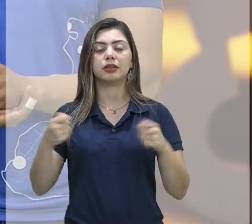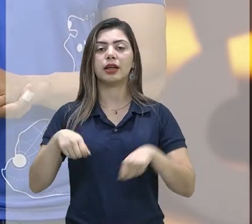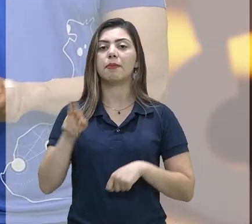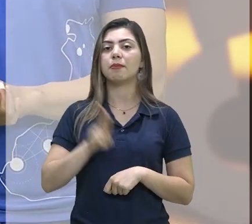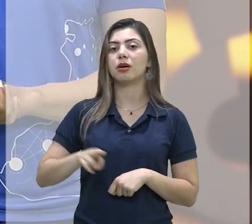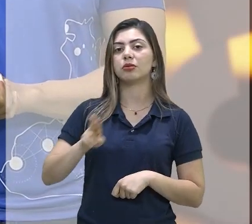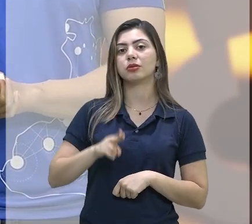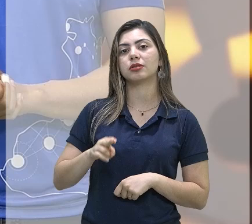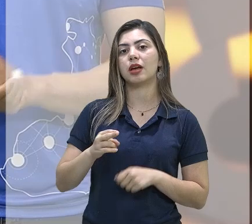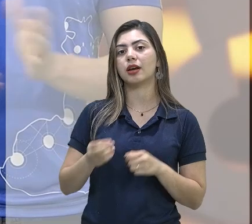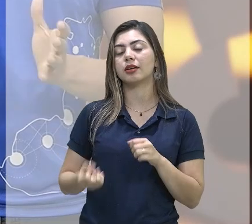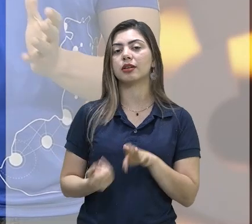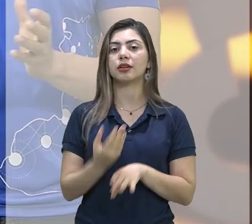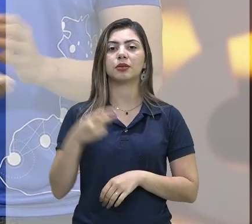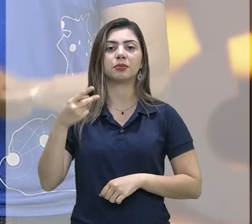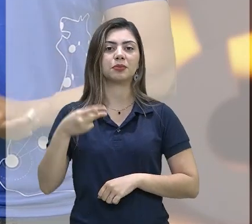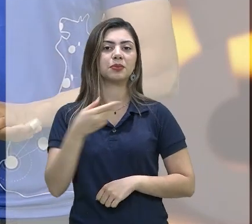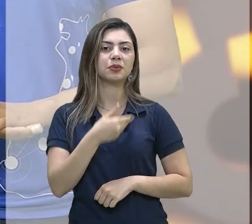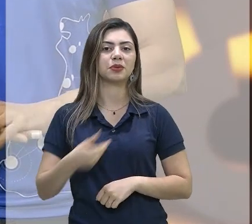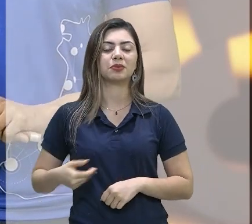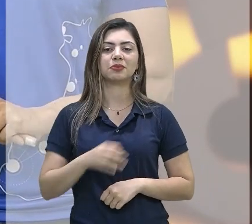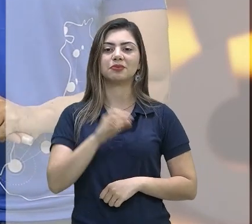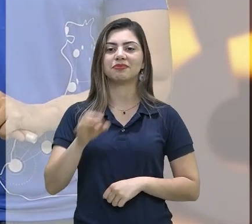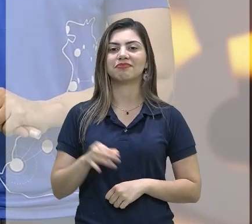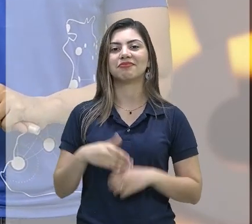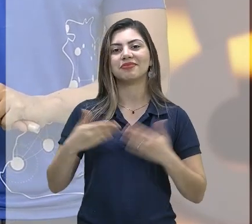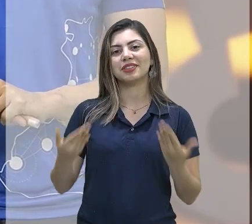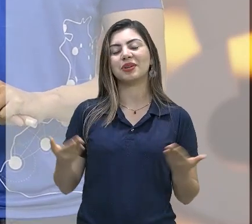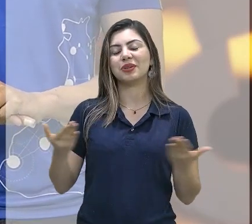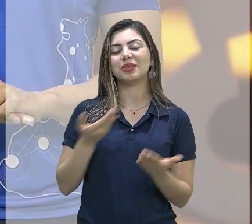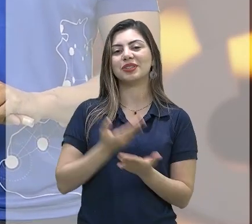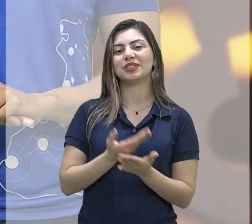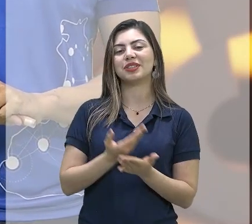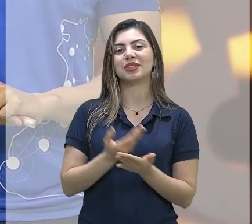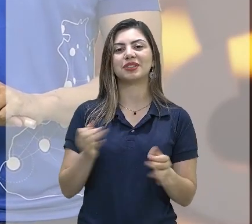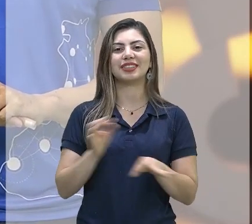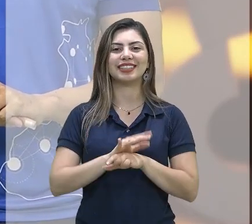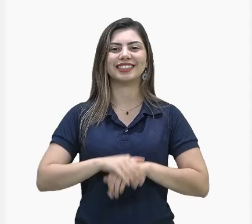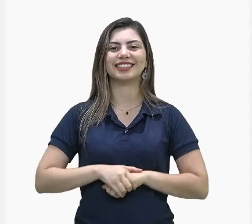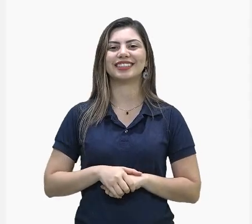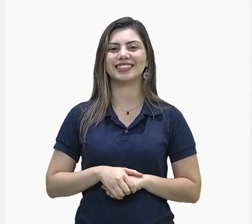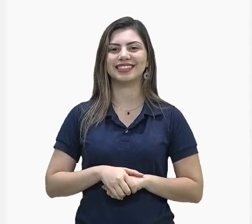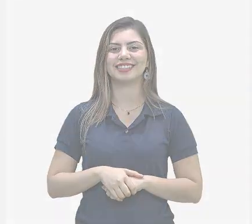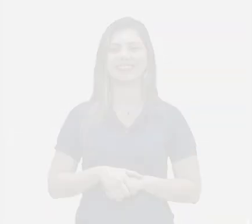das políticas públicas. Bem, com isso a gente finaliza o conteúdo desta aula.